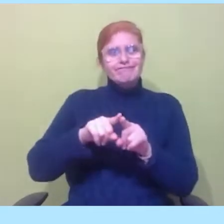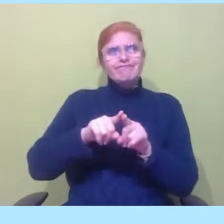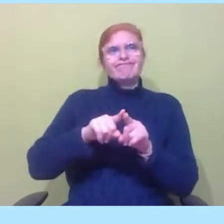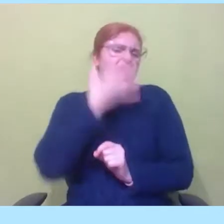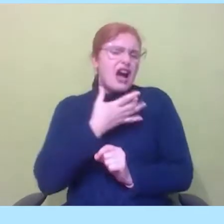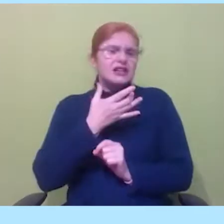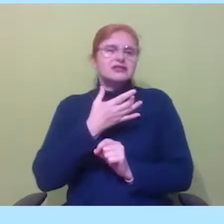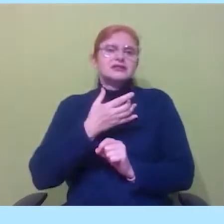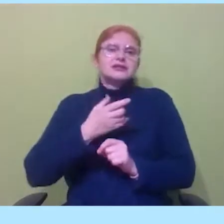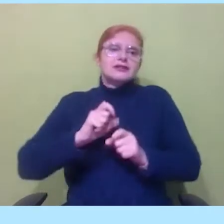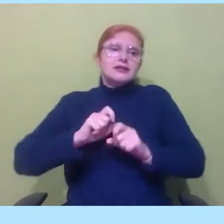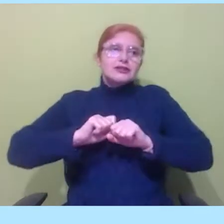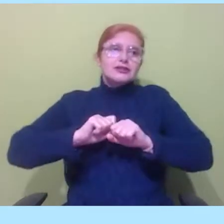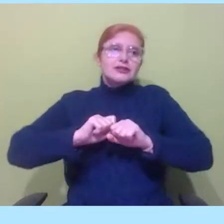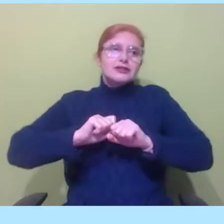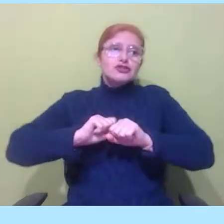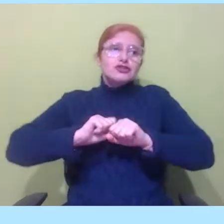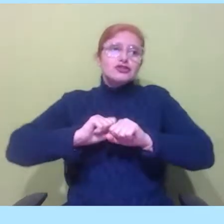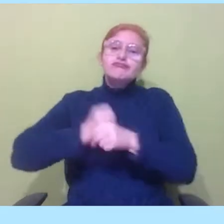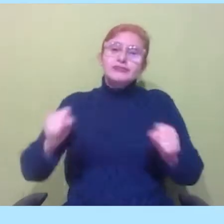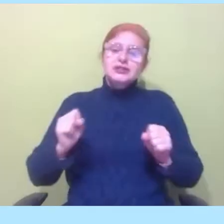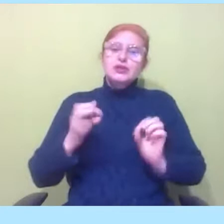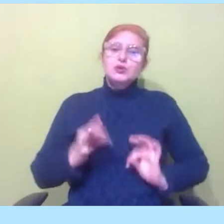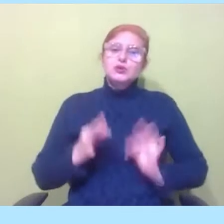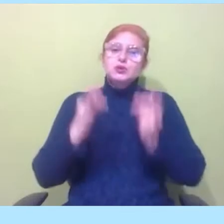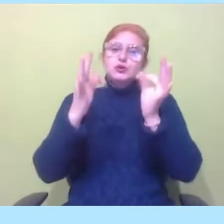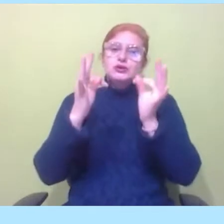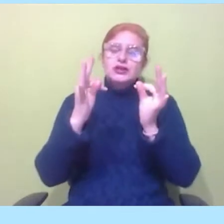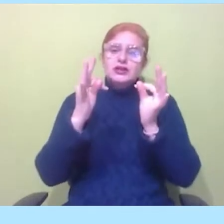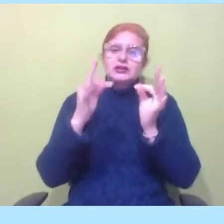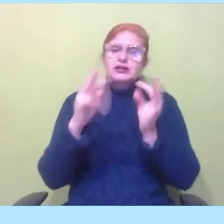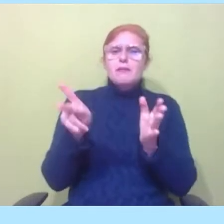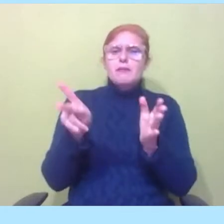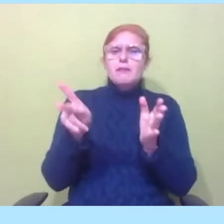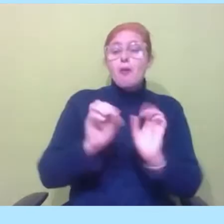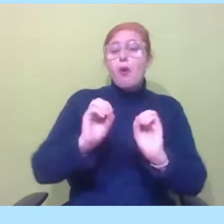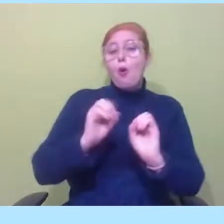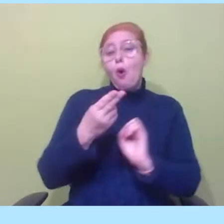mais apropriados ou são coisas diferentes?